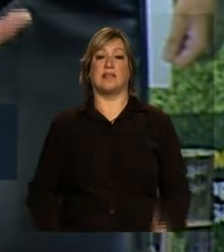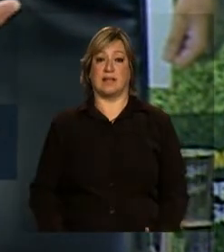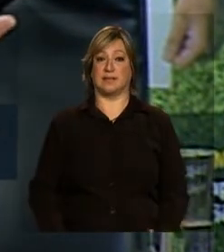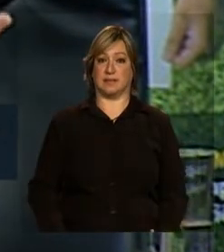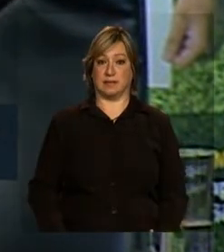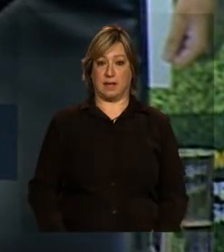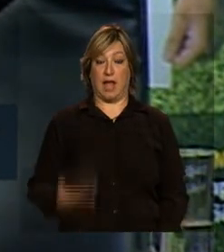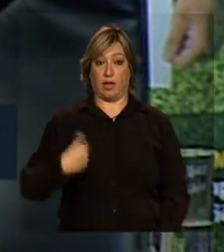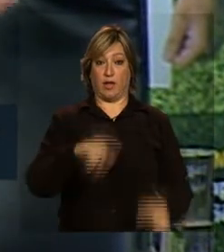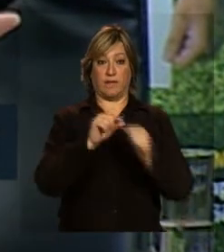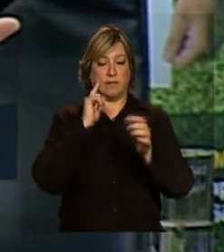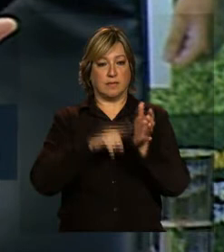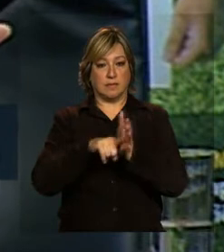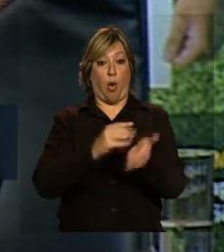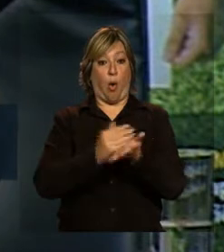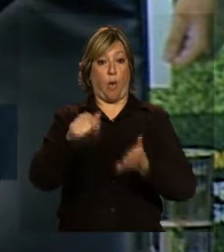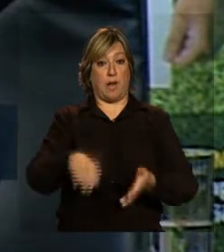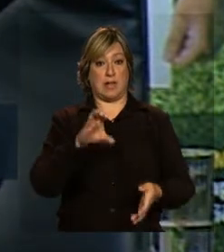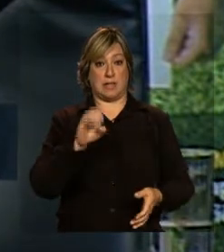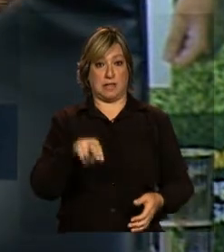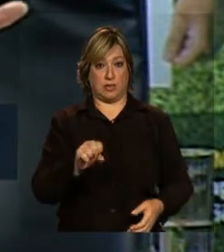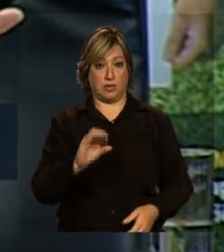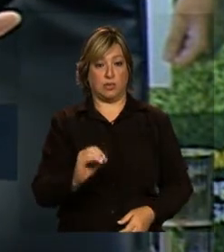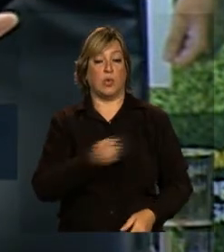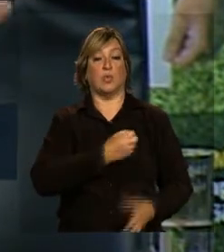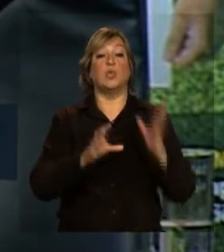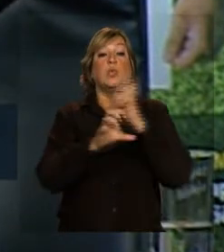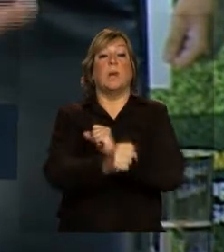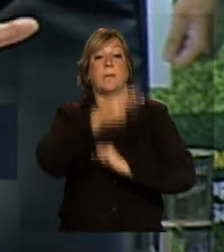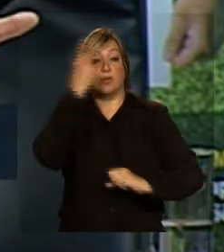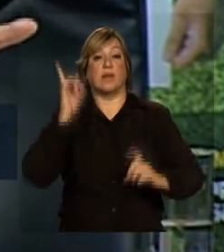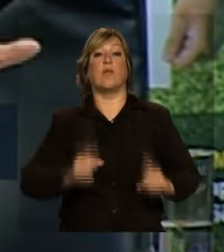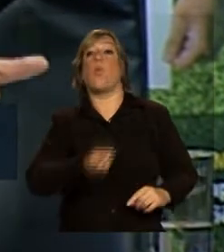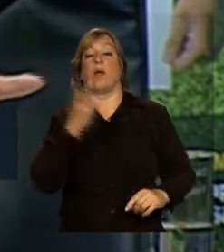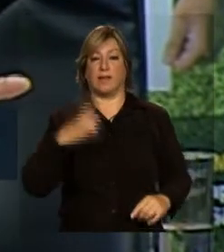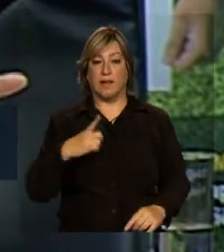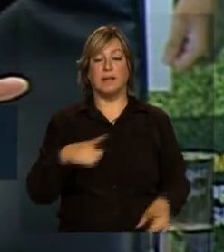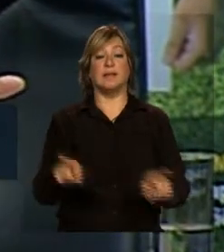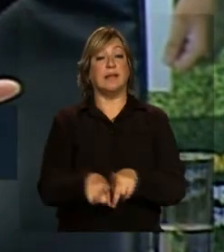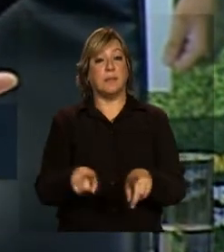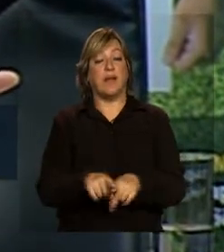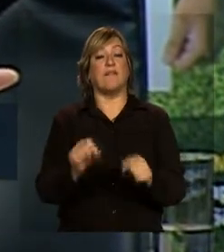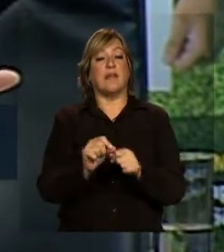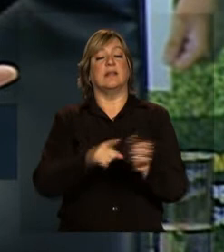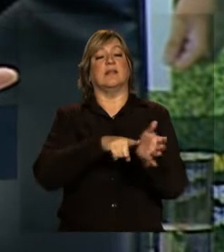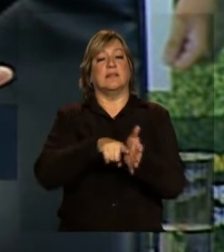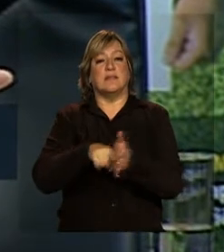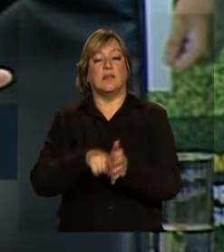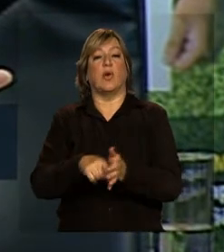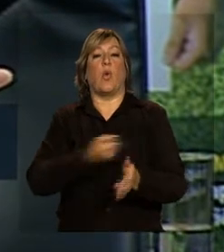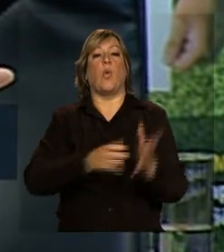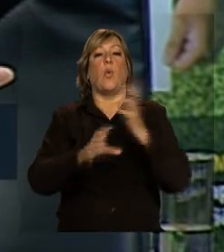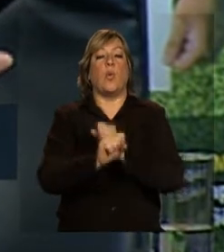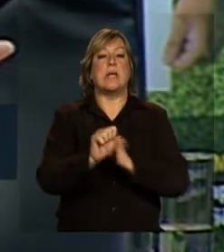fizemos o levantamento a partir do censo, sobre o número de pessoas com deficiência por região, e fizemos o levantamento do número de